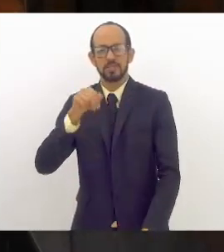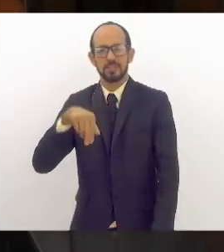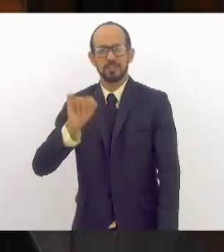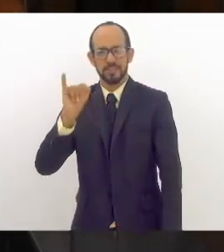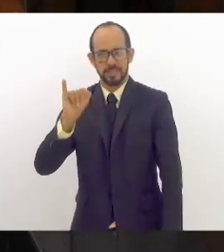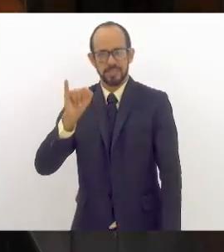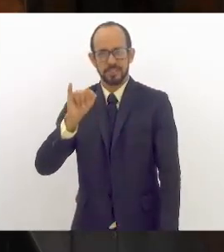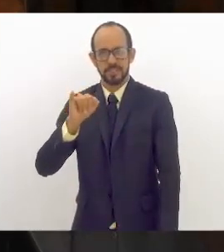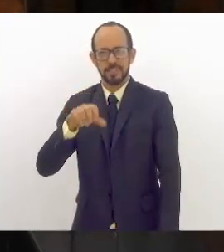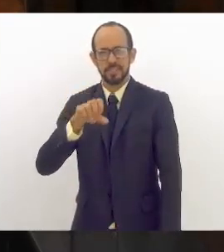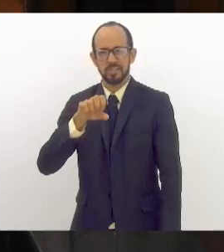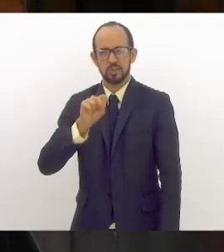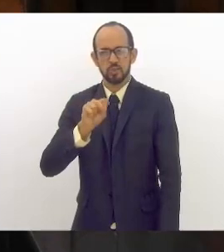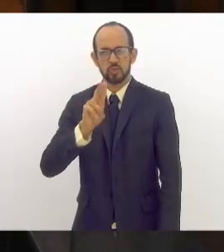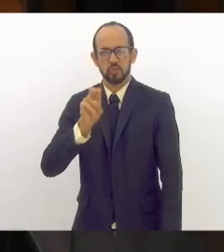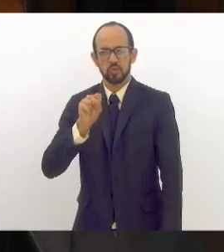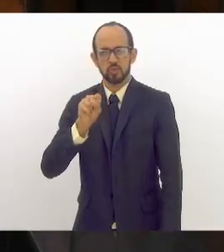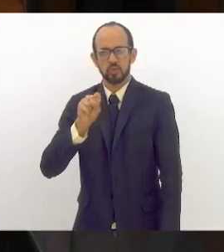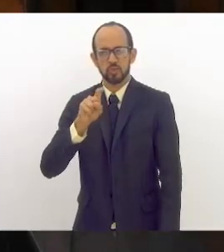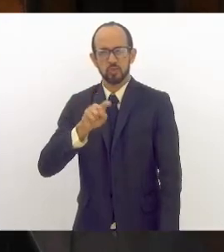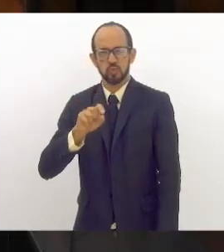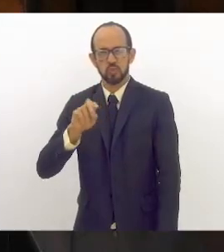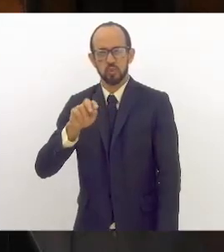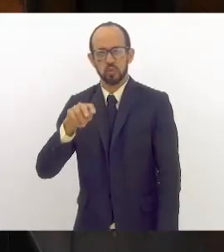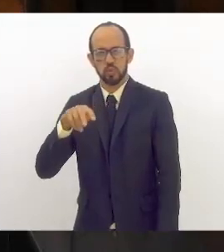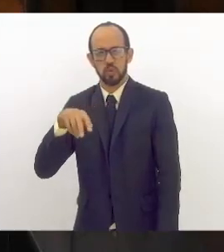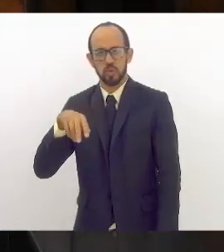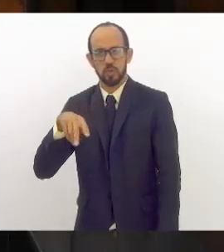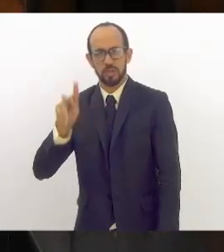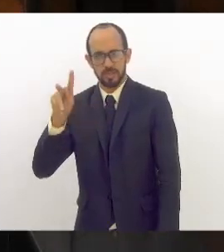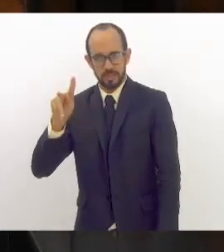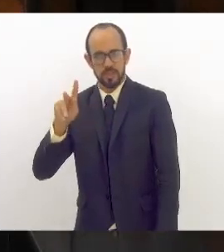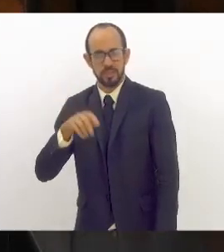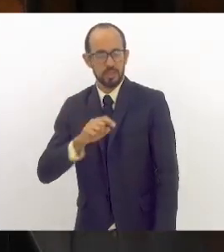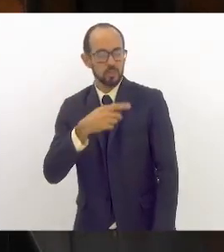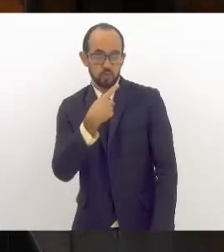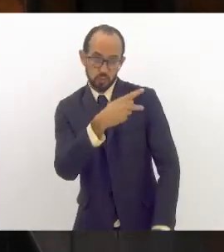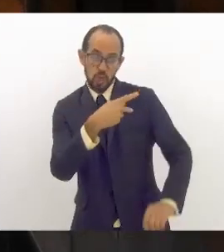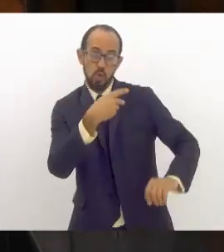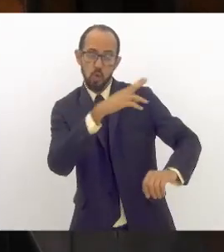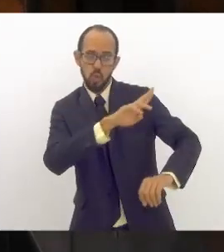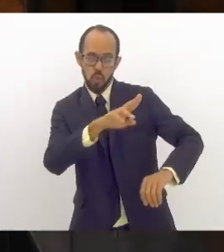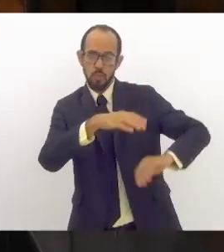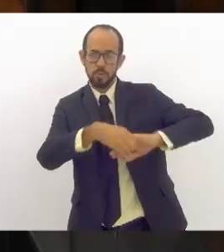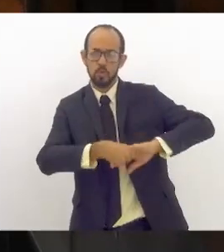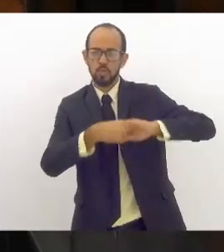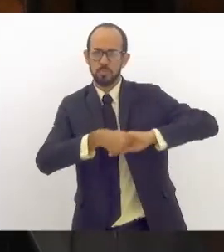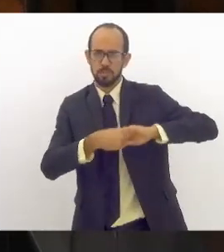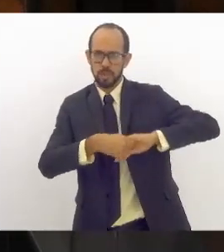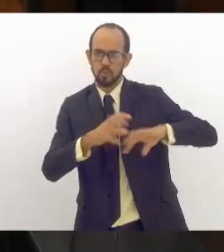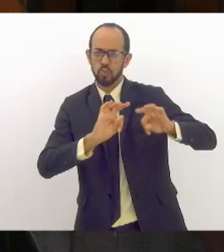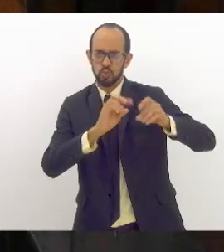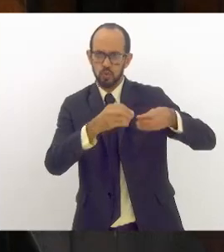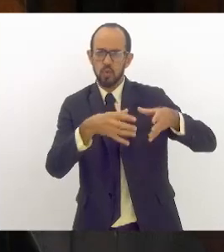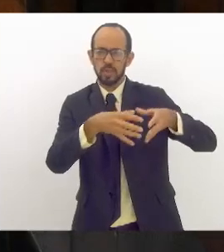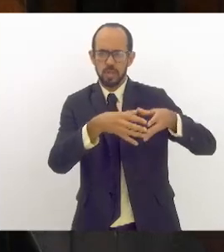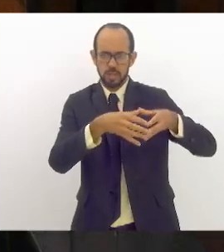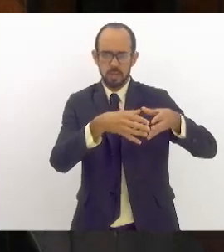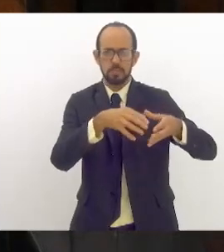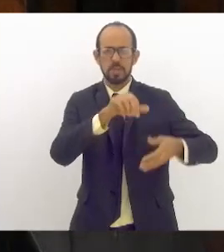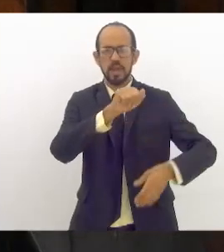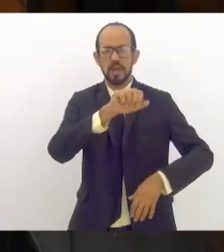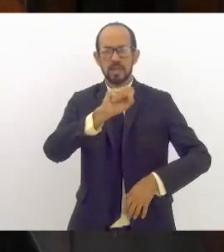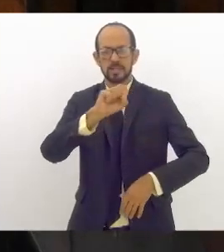muita responsabilidade por uma mulher só e em seu nome ou cumprimento aqui é a toda a equipe Sérgio